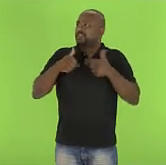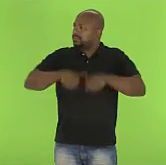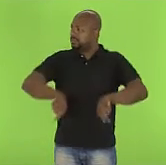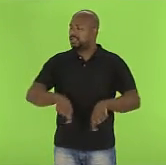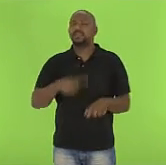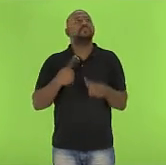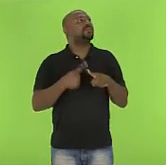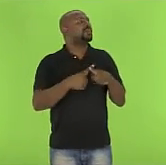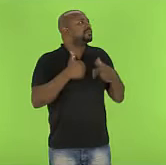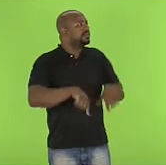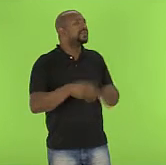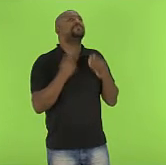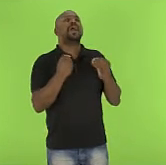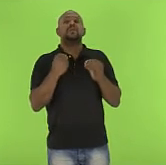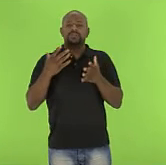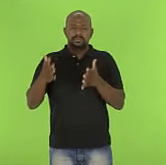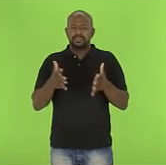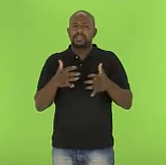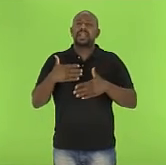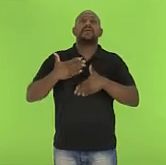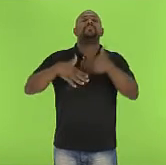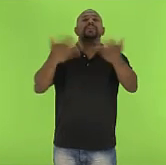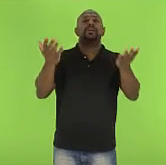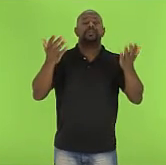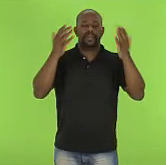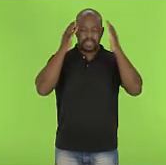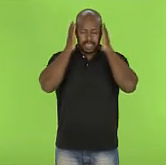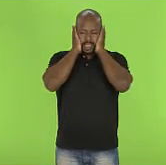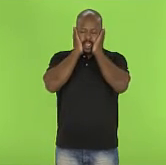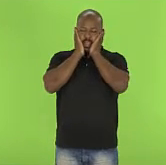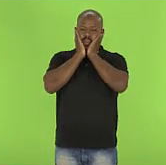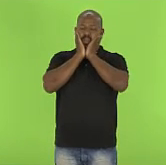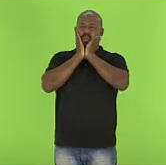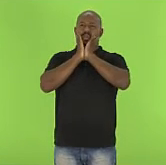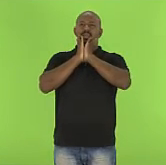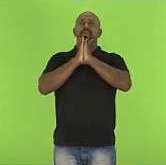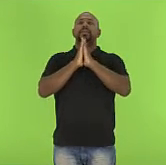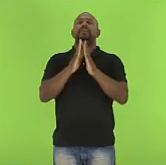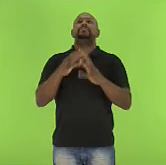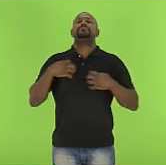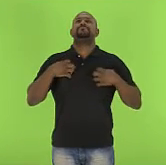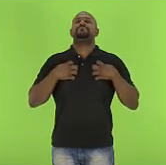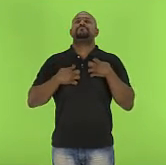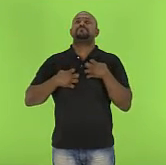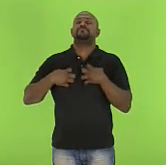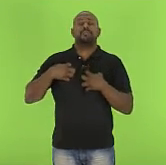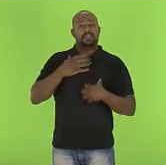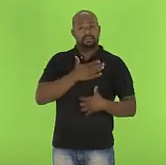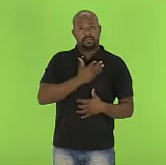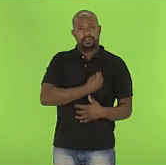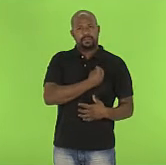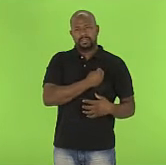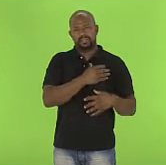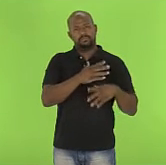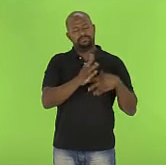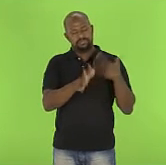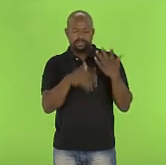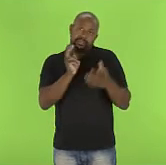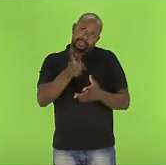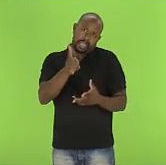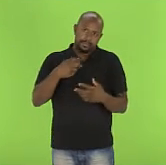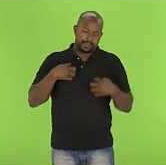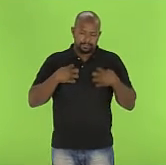aqui? Qual é o sentido disso tudo? Para onde estamos caminhando? Esse existencialismo passeou pela minha vida e